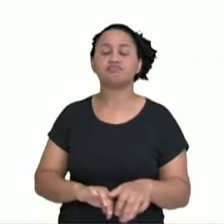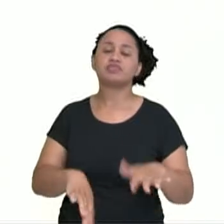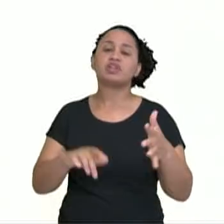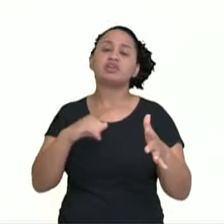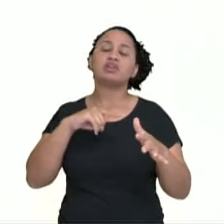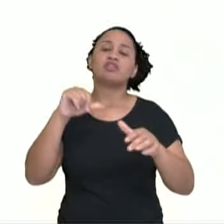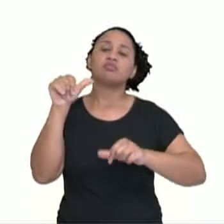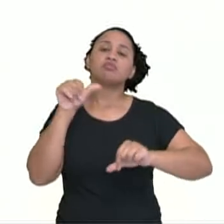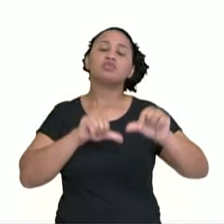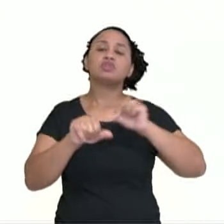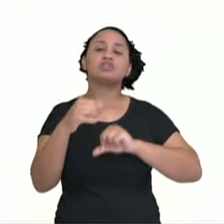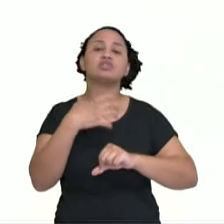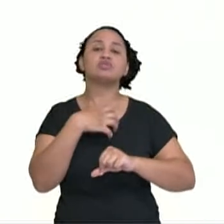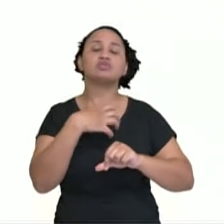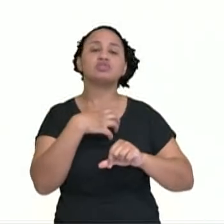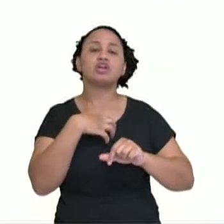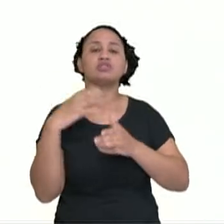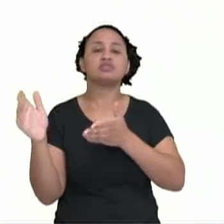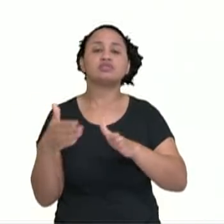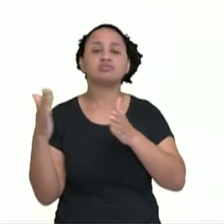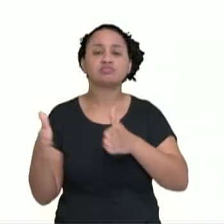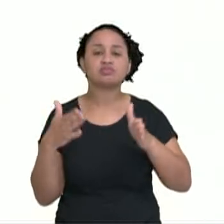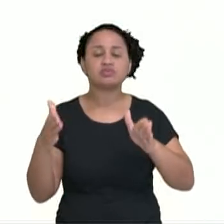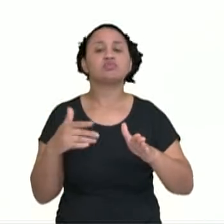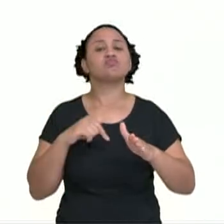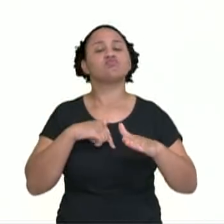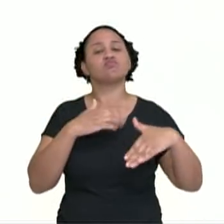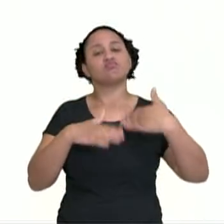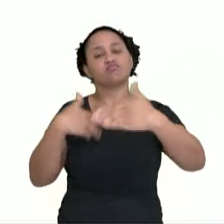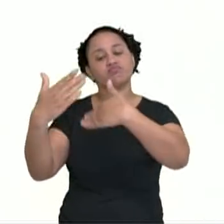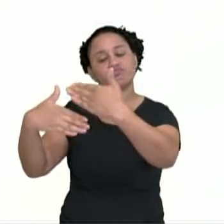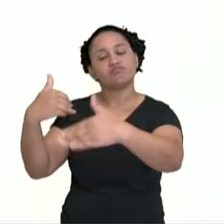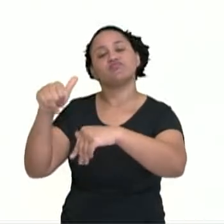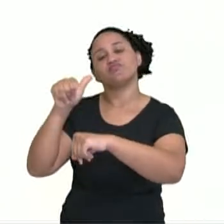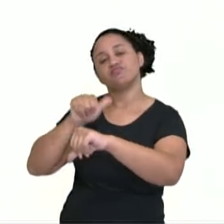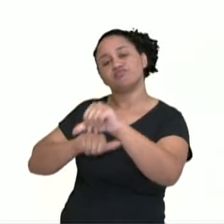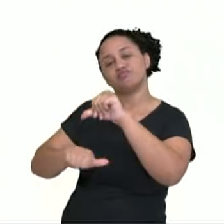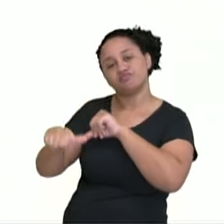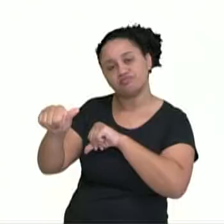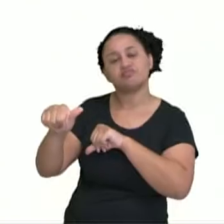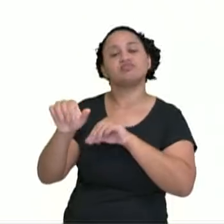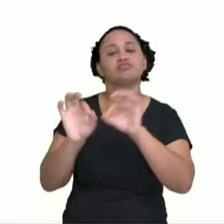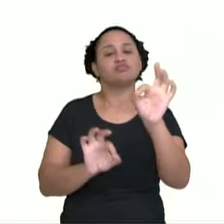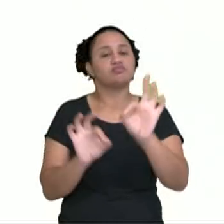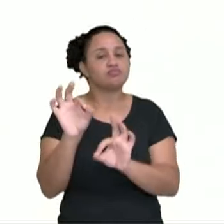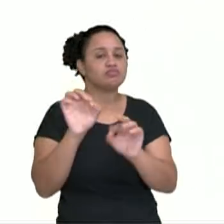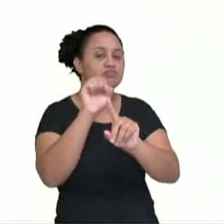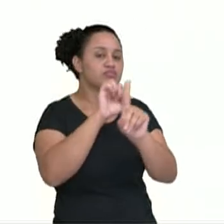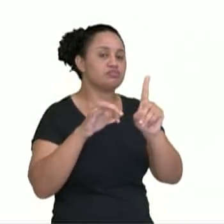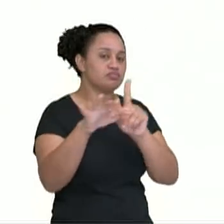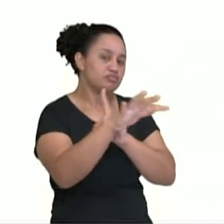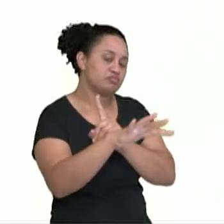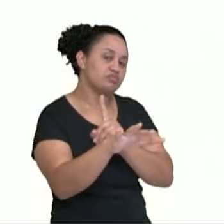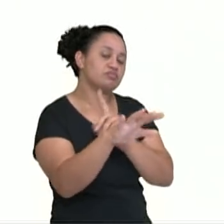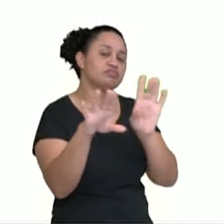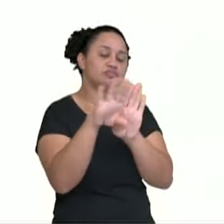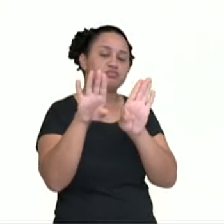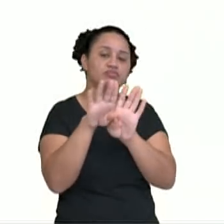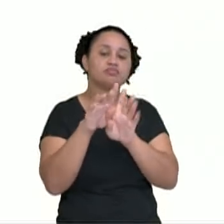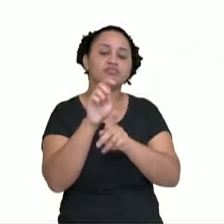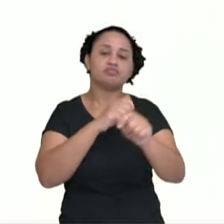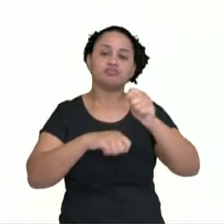Mudanças no modo de produção. Todo o processo de transformação da organização social e econômica ocorrido